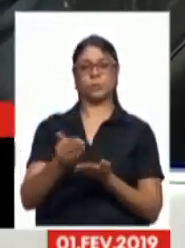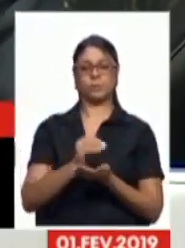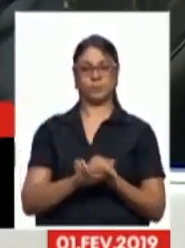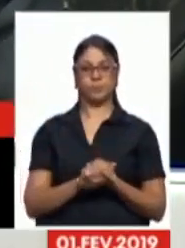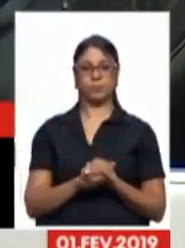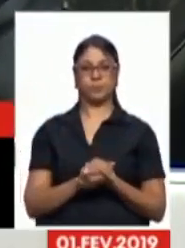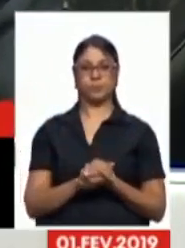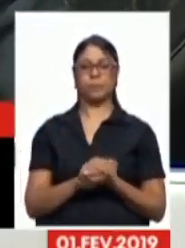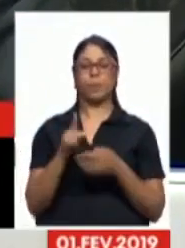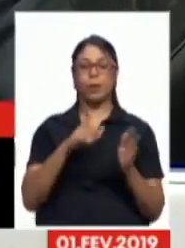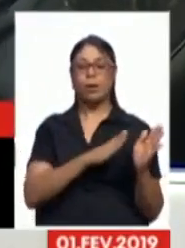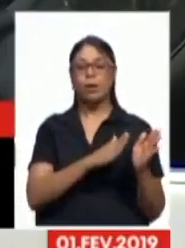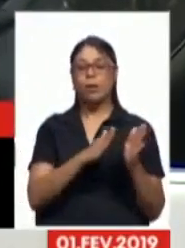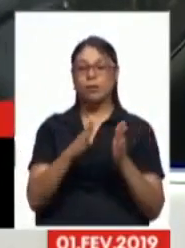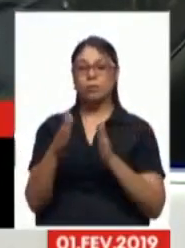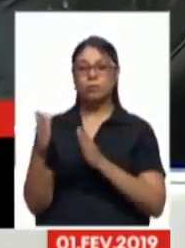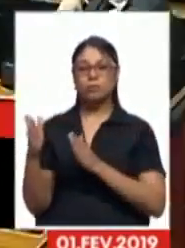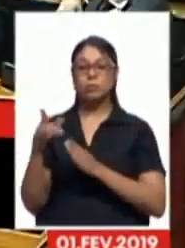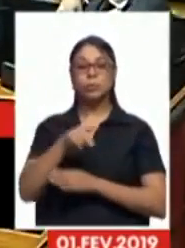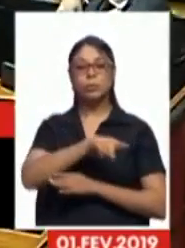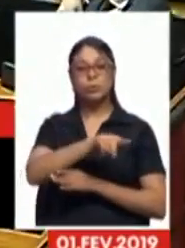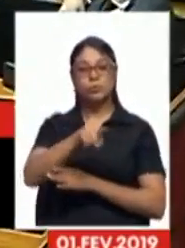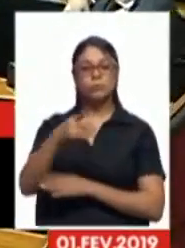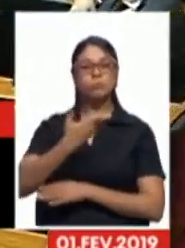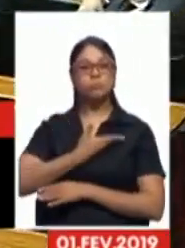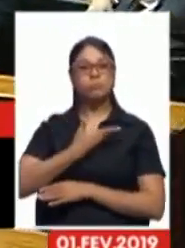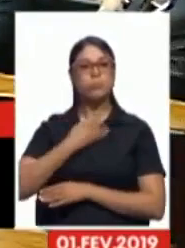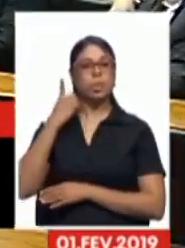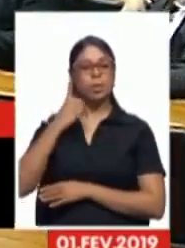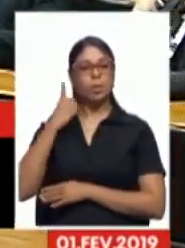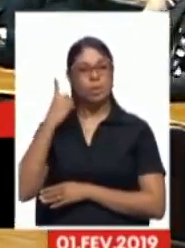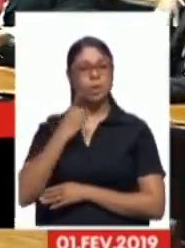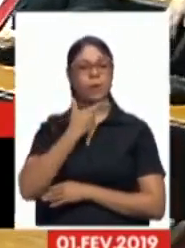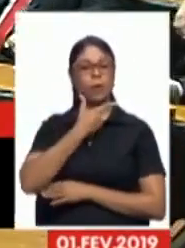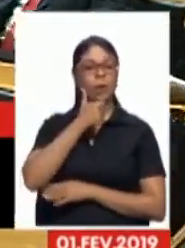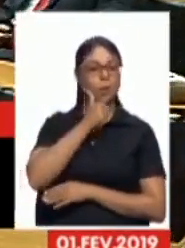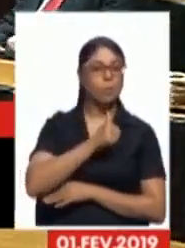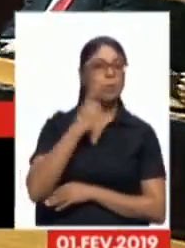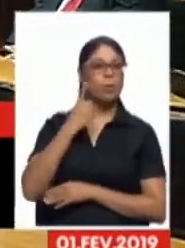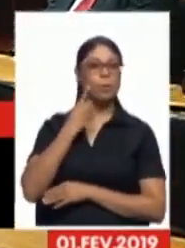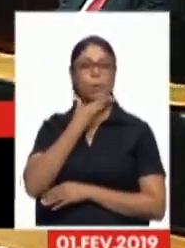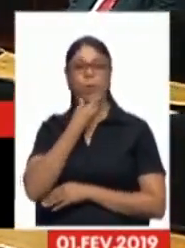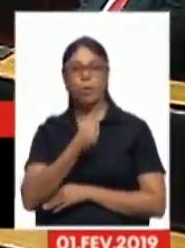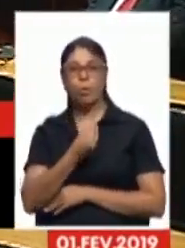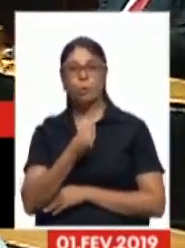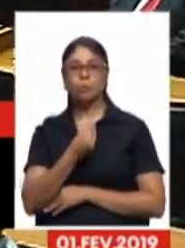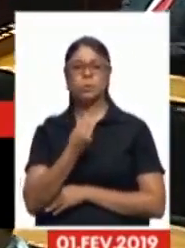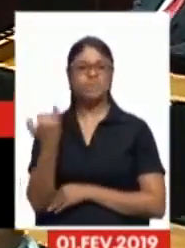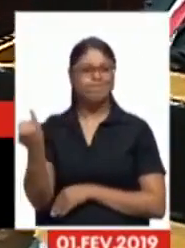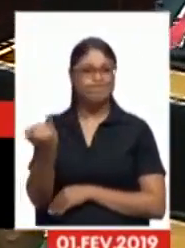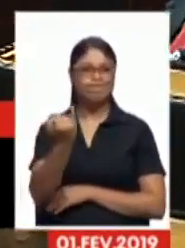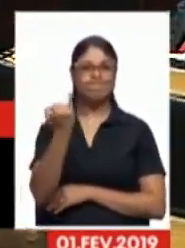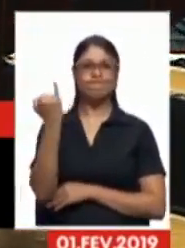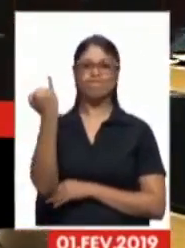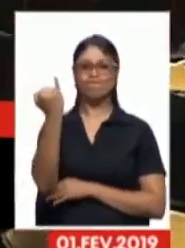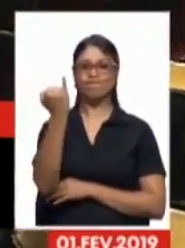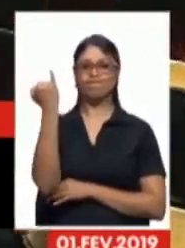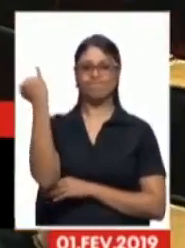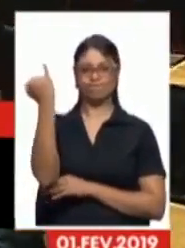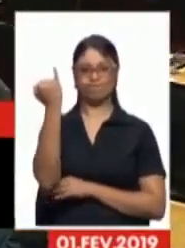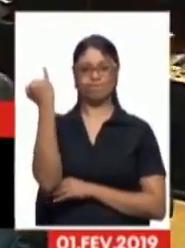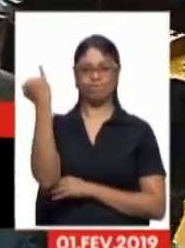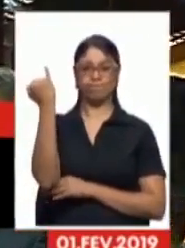nesse processo, vocês, colegas, deputadas e deputados, serão imprescindíveis. Esta cadeira